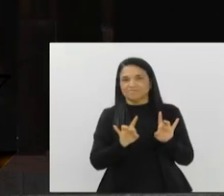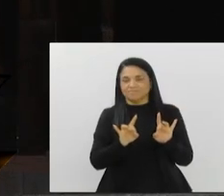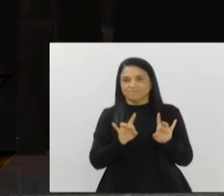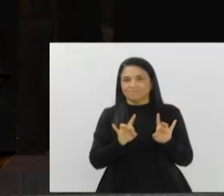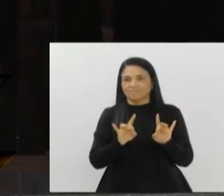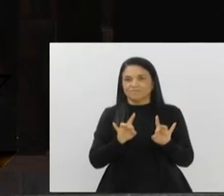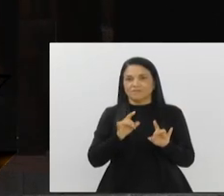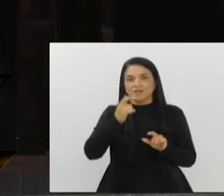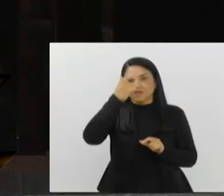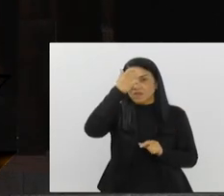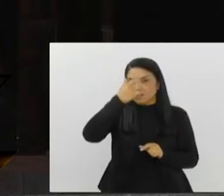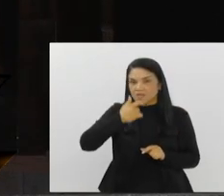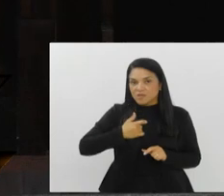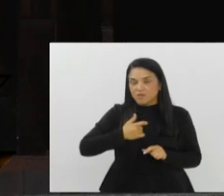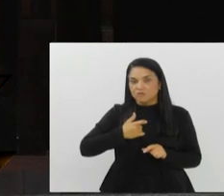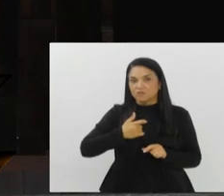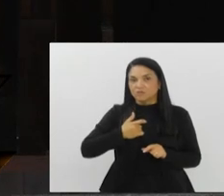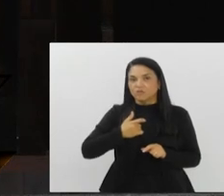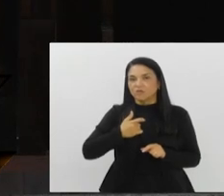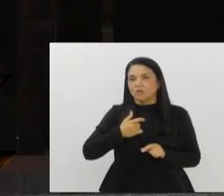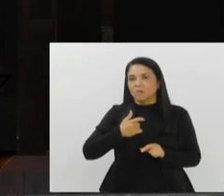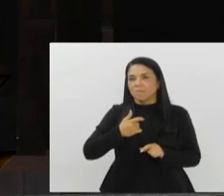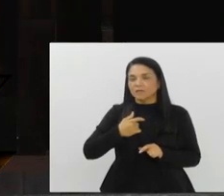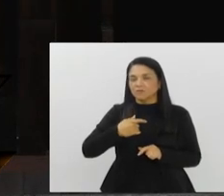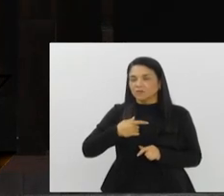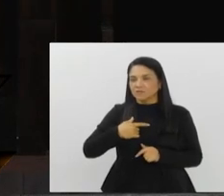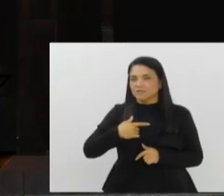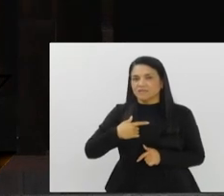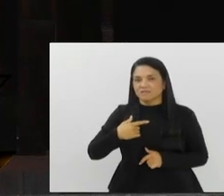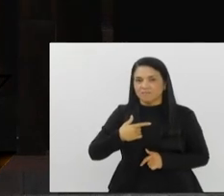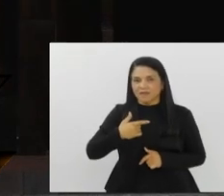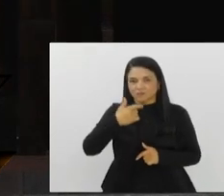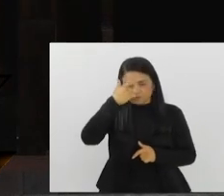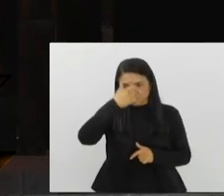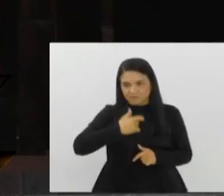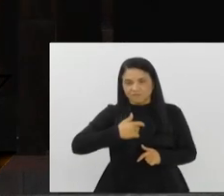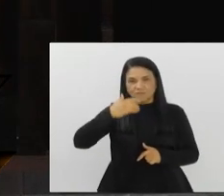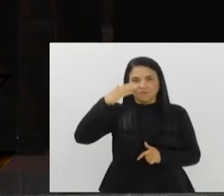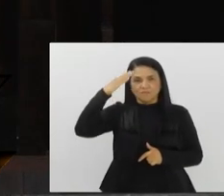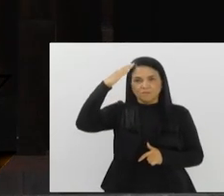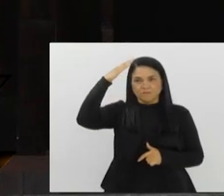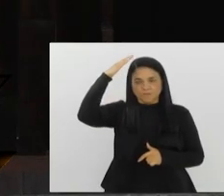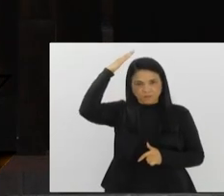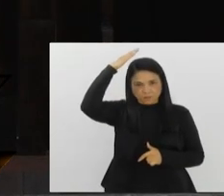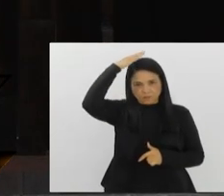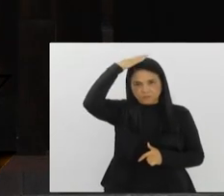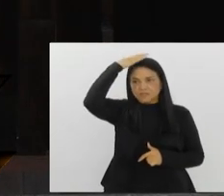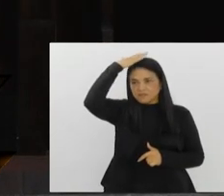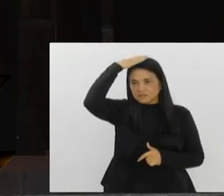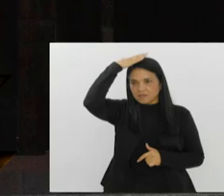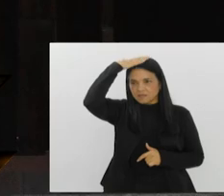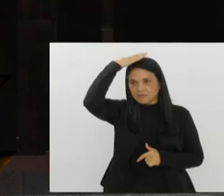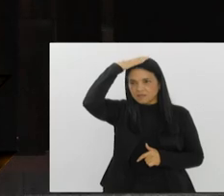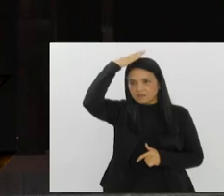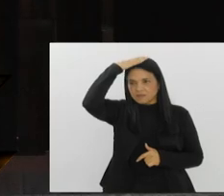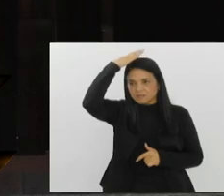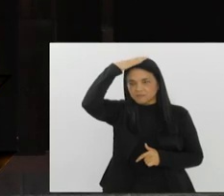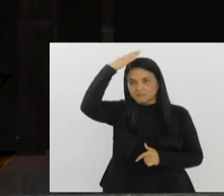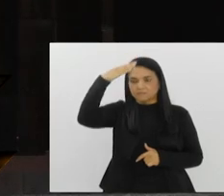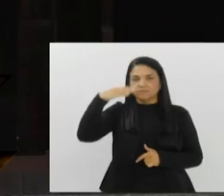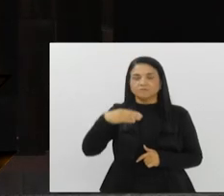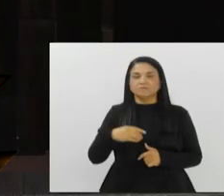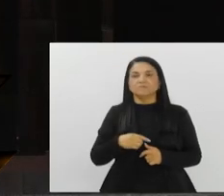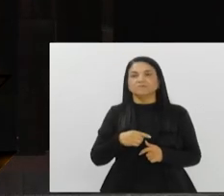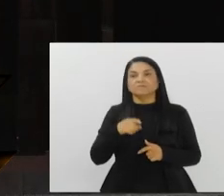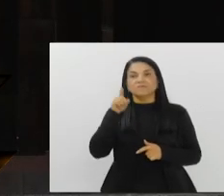eu sou sulm grossense nasci no Mato Grosso do Sul quando meu pai foi para lá confinado pelo regime de 64